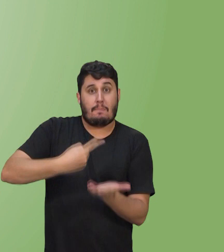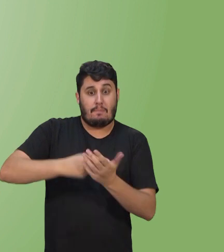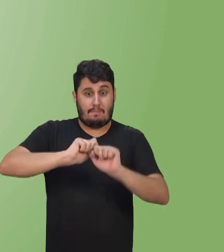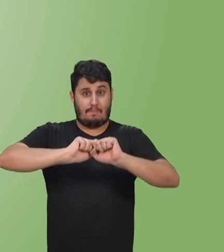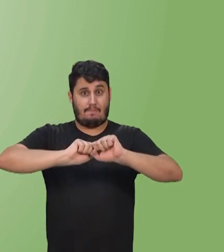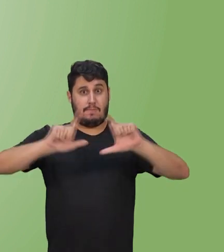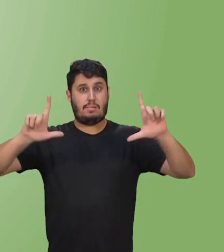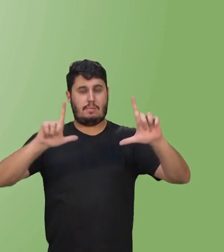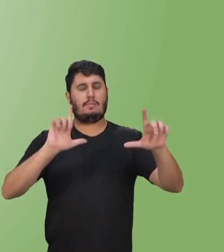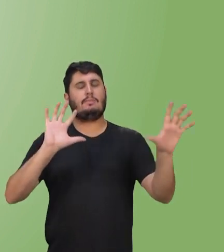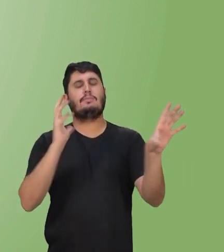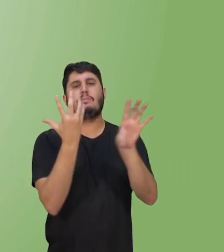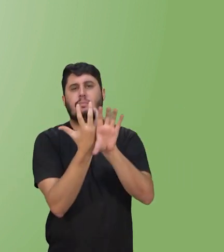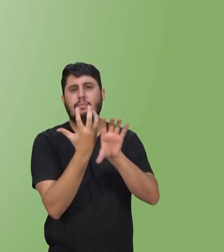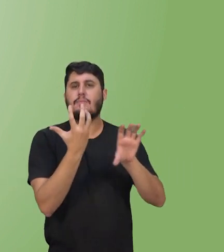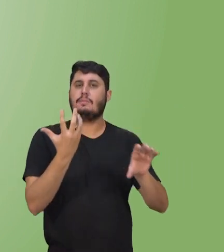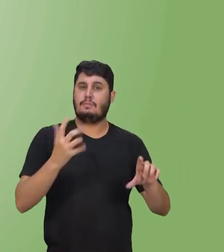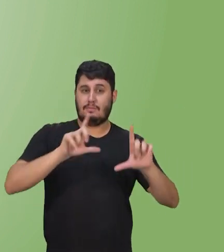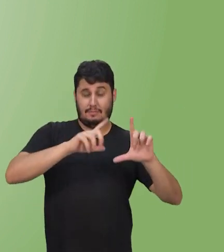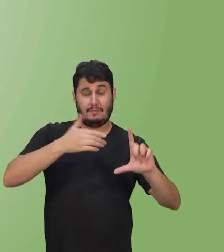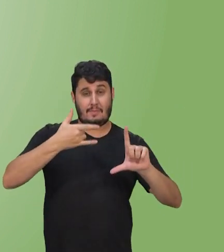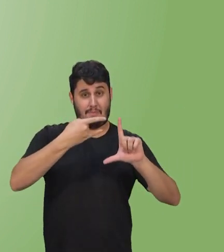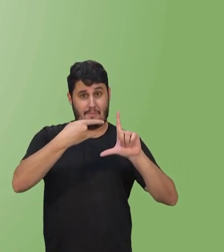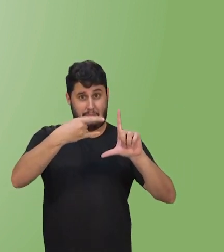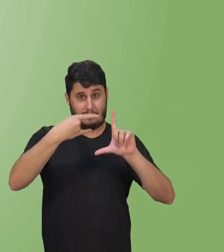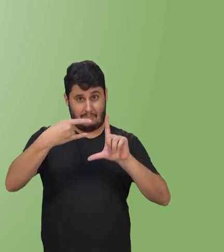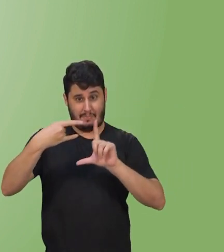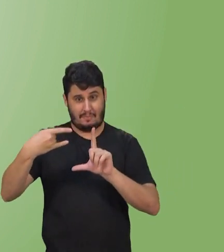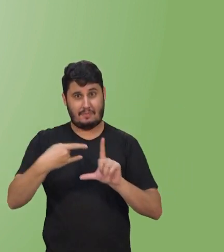chamado, através do Google Meet, através desse link aqui,